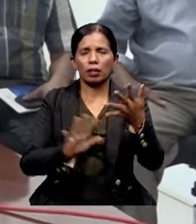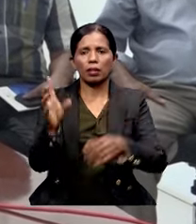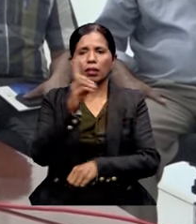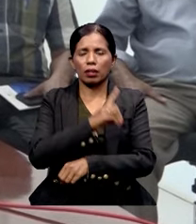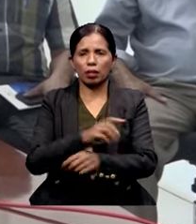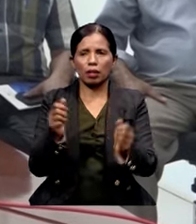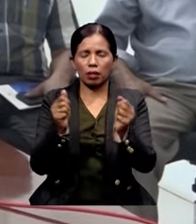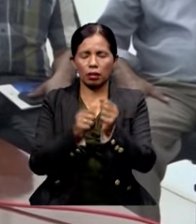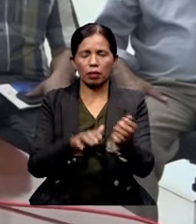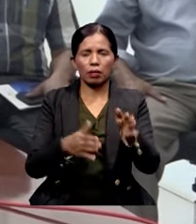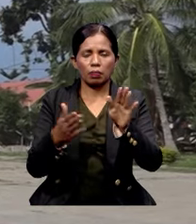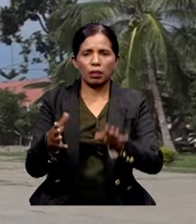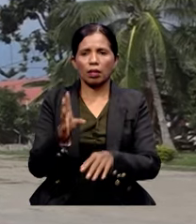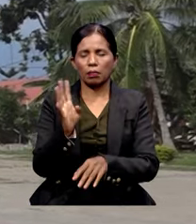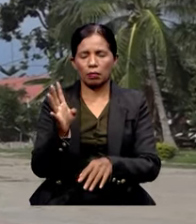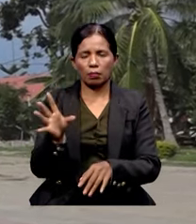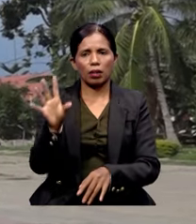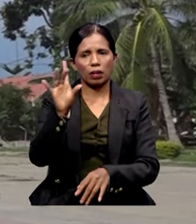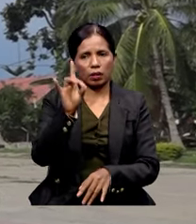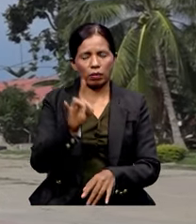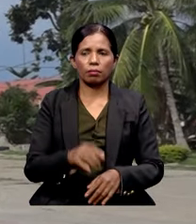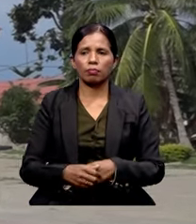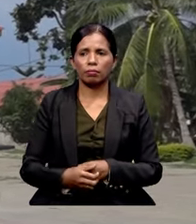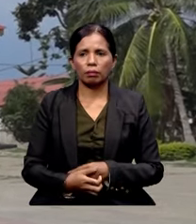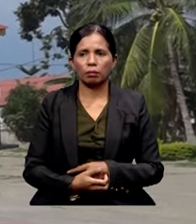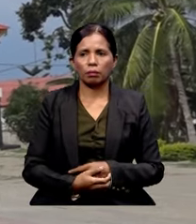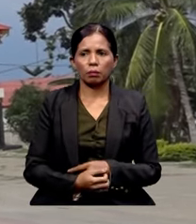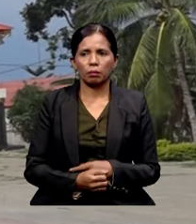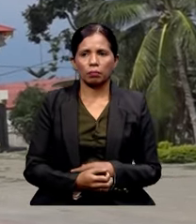Nicolau Lobato ni mate, badala hatnul resenghito. Rohimadia Agustino da Costa, ZMN.